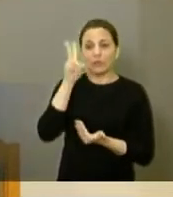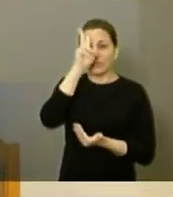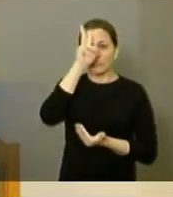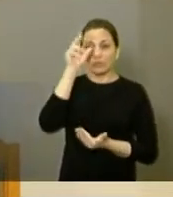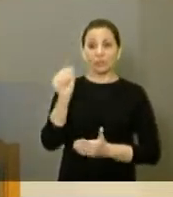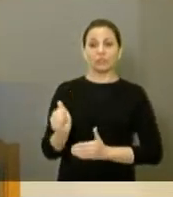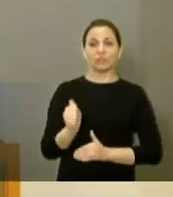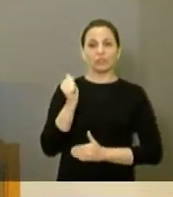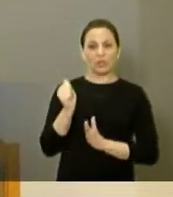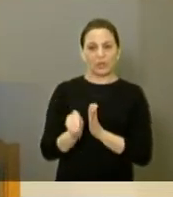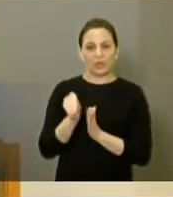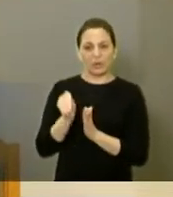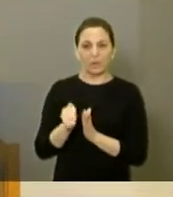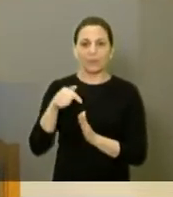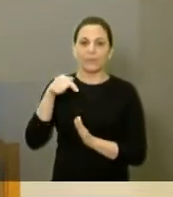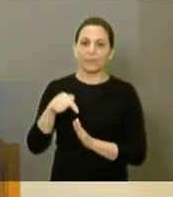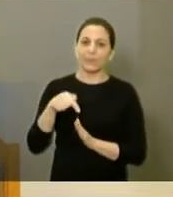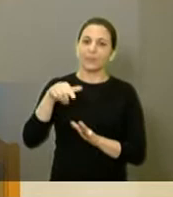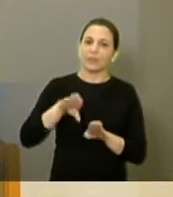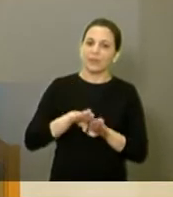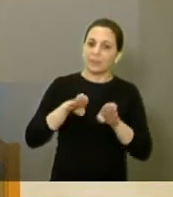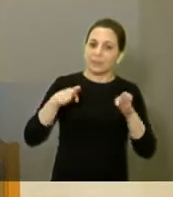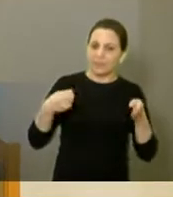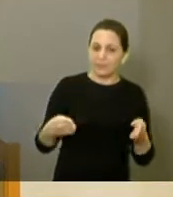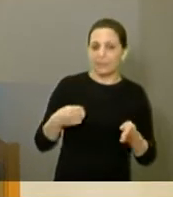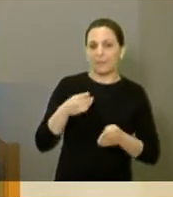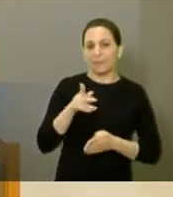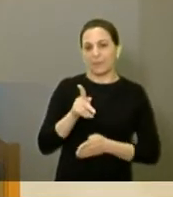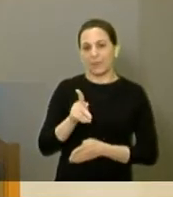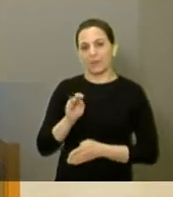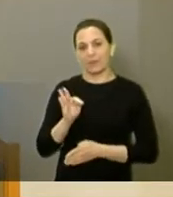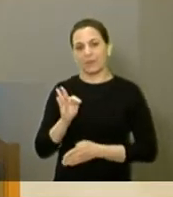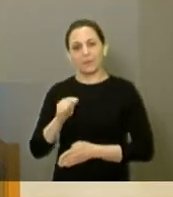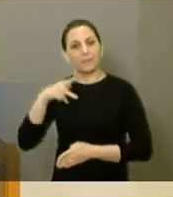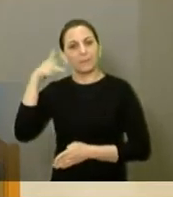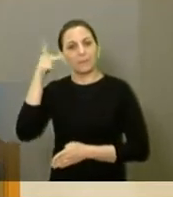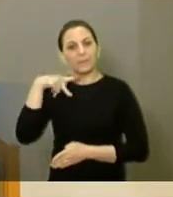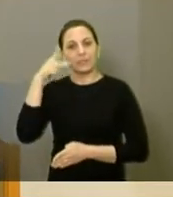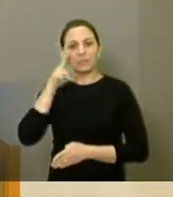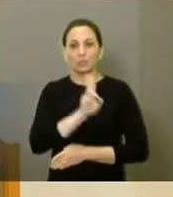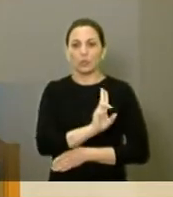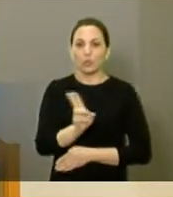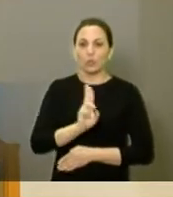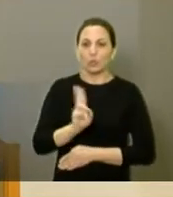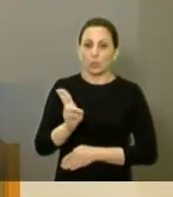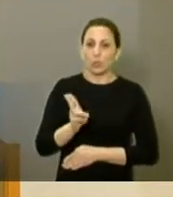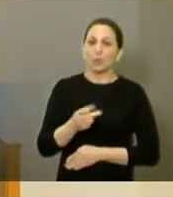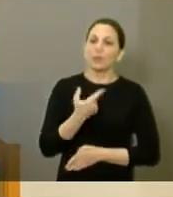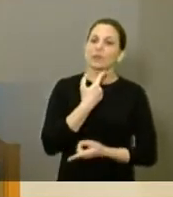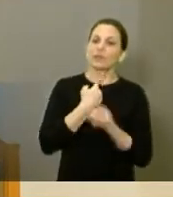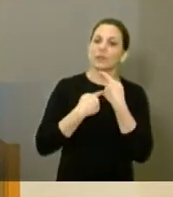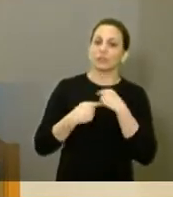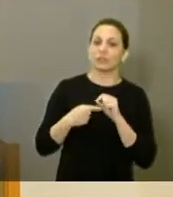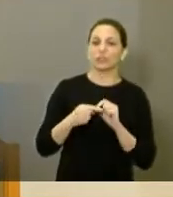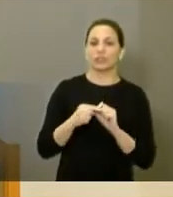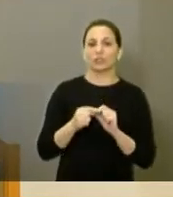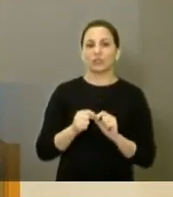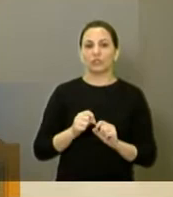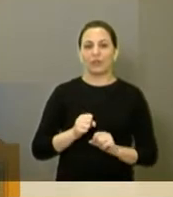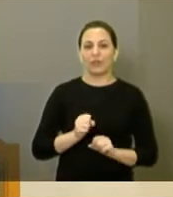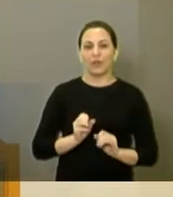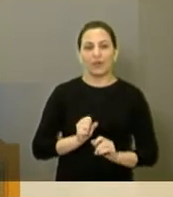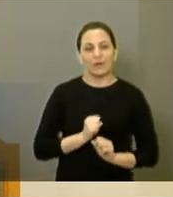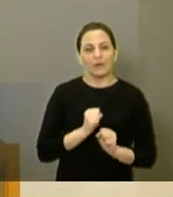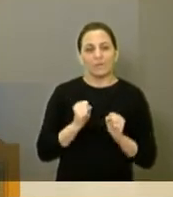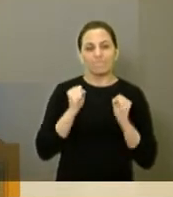araraquara que vem aí pela bancada do pt então o nome de vocês é desejar muita força muito